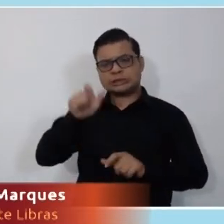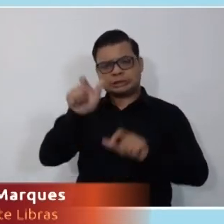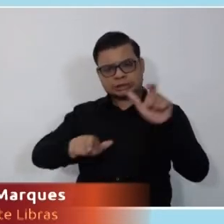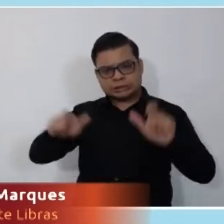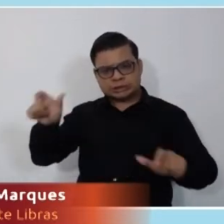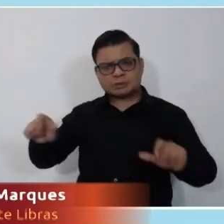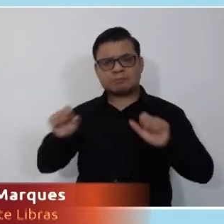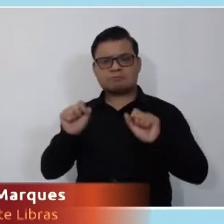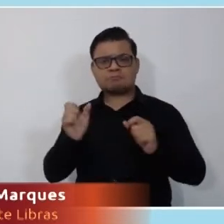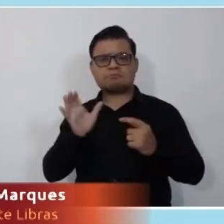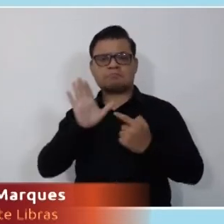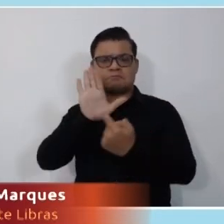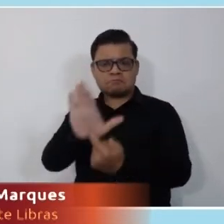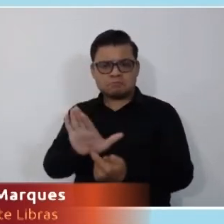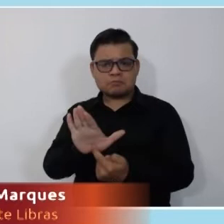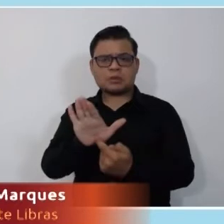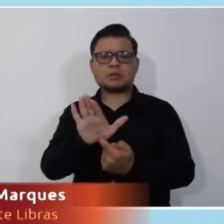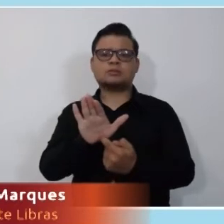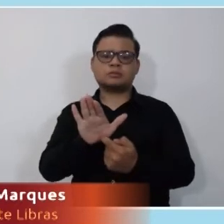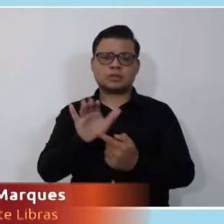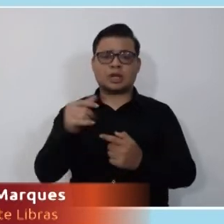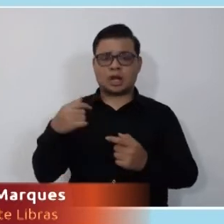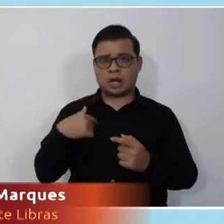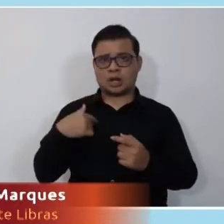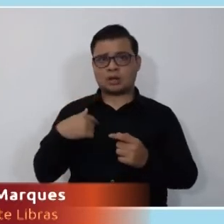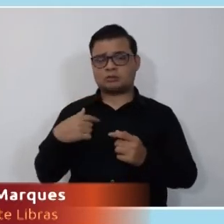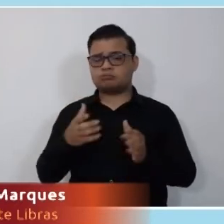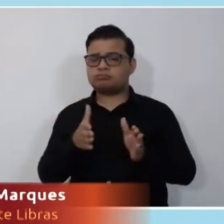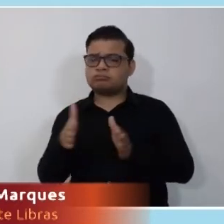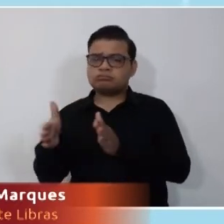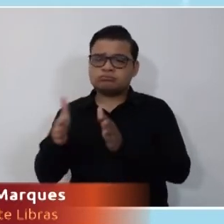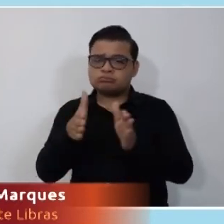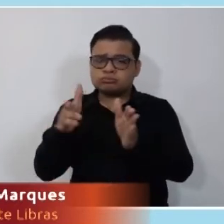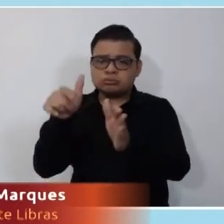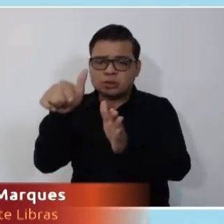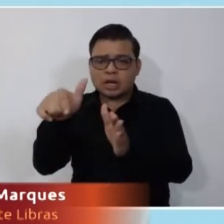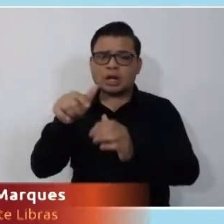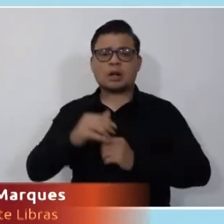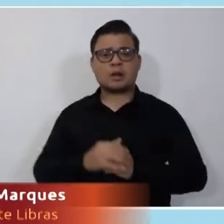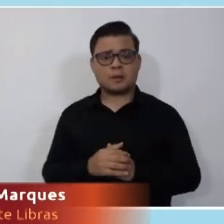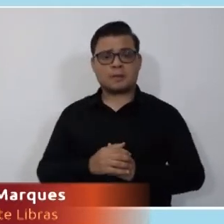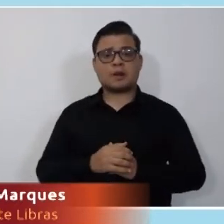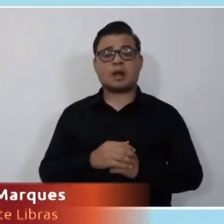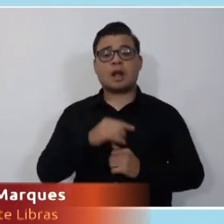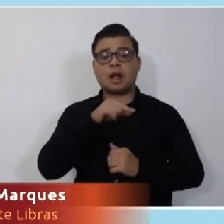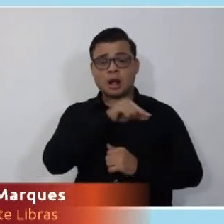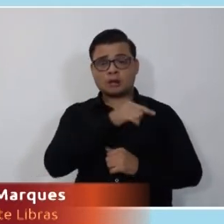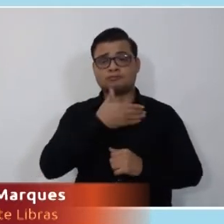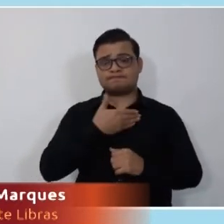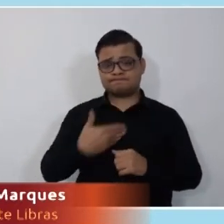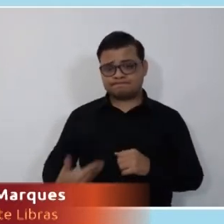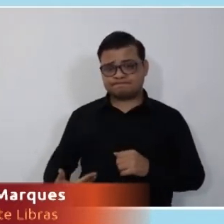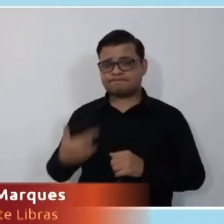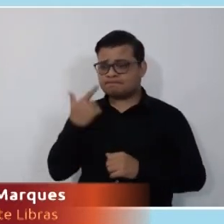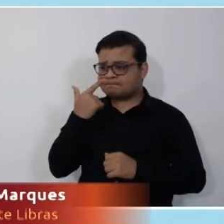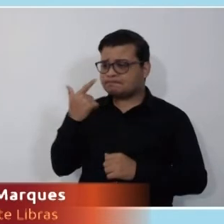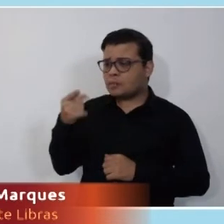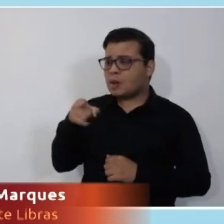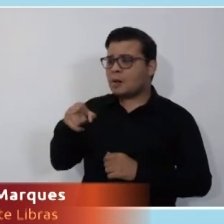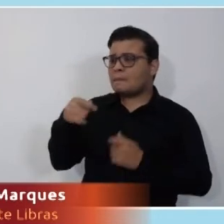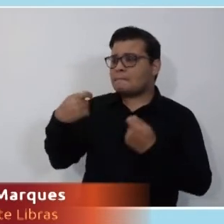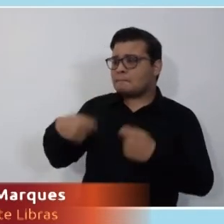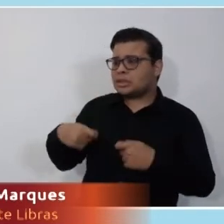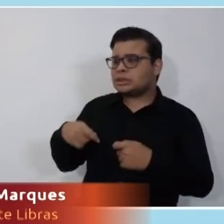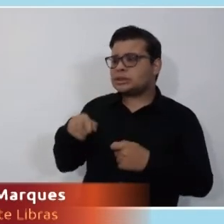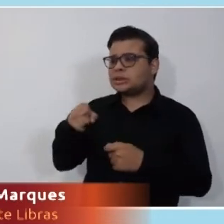dizendo para o poder público qual o trecho que ele faz, para que o poder público possa dar nesse trecho as condições necessárias, seja